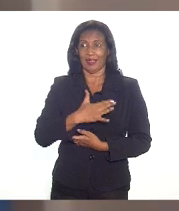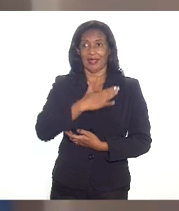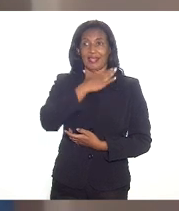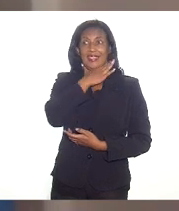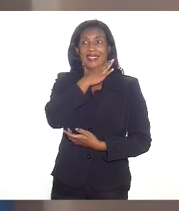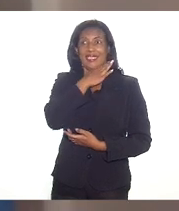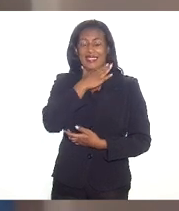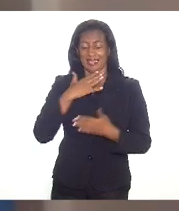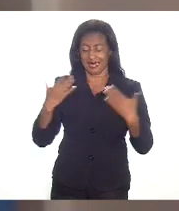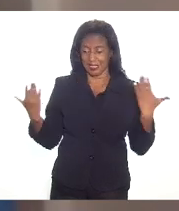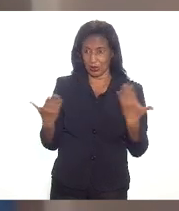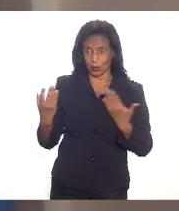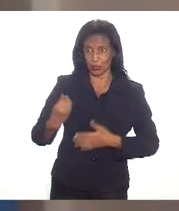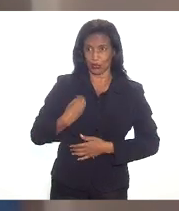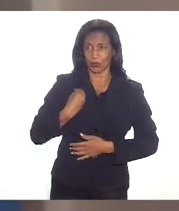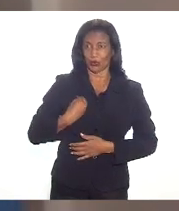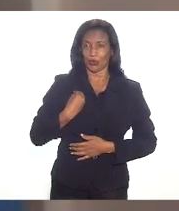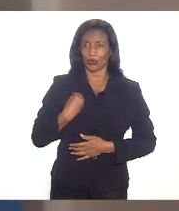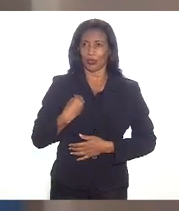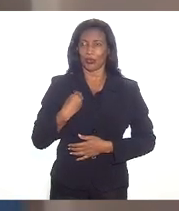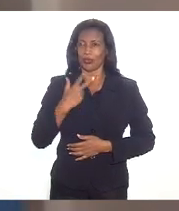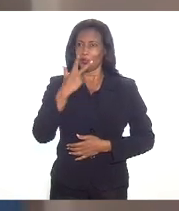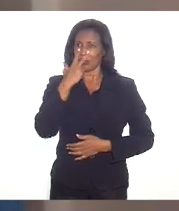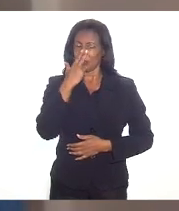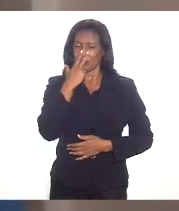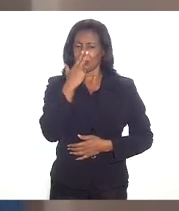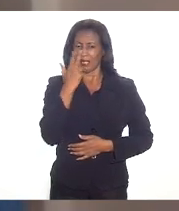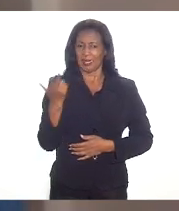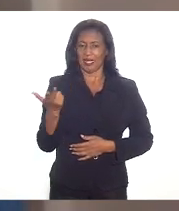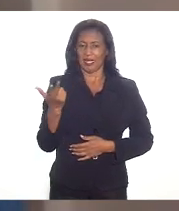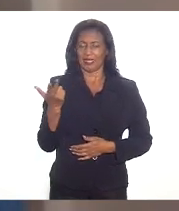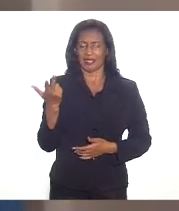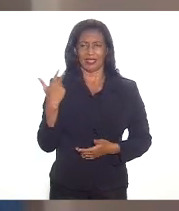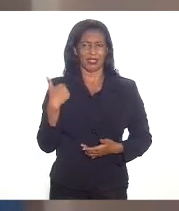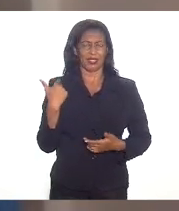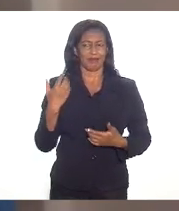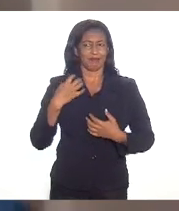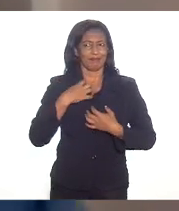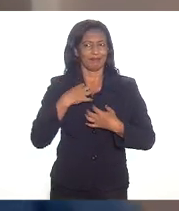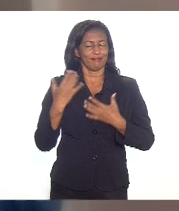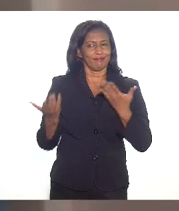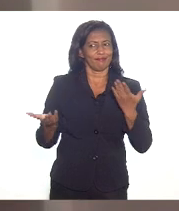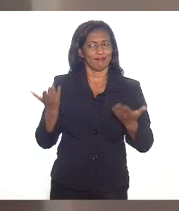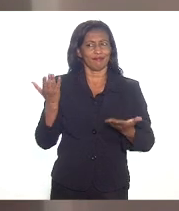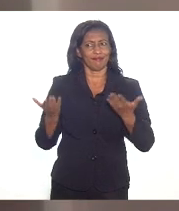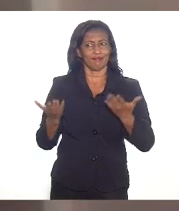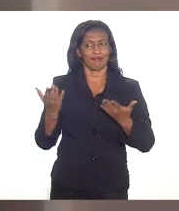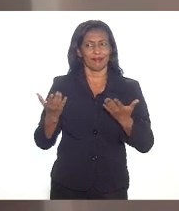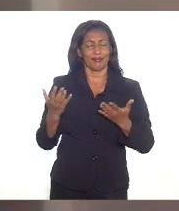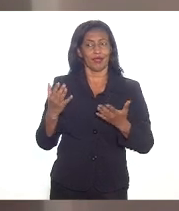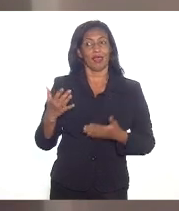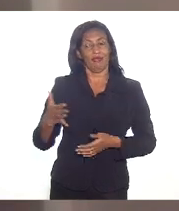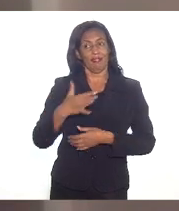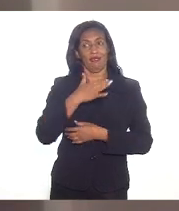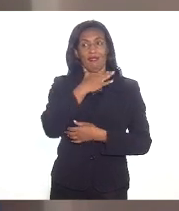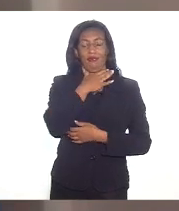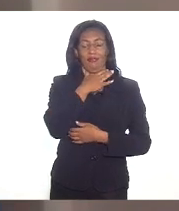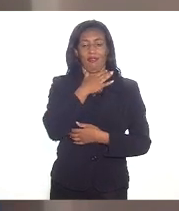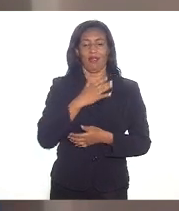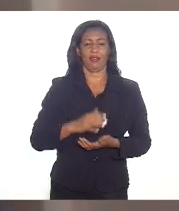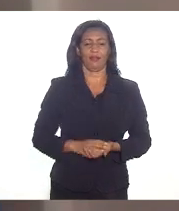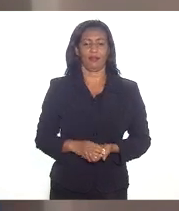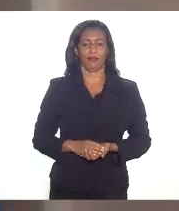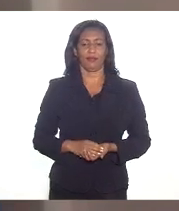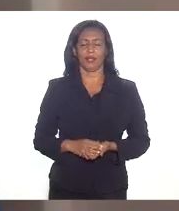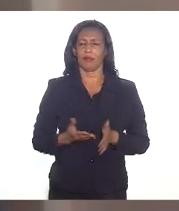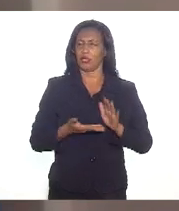essa, a gente fica com bússolas avariadas. Então, é uma coisa extremamente grave. Mas, tirando